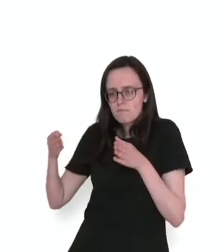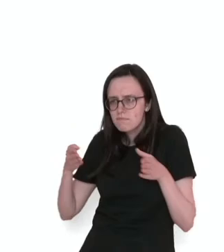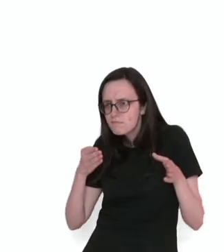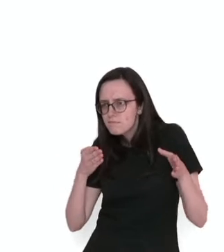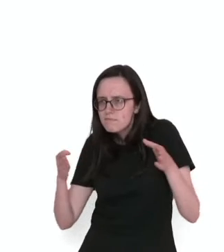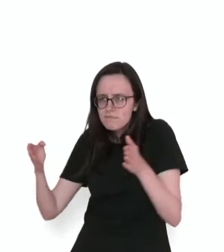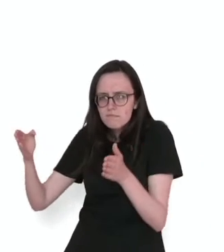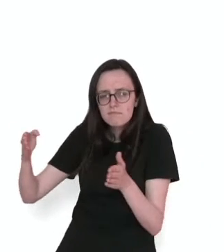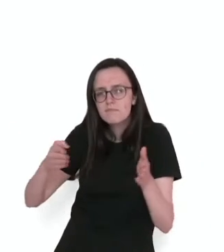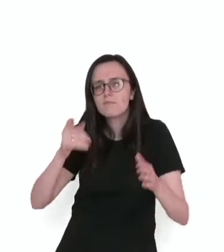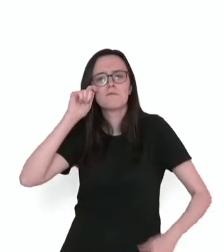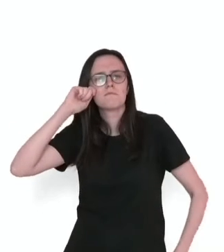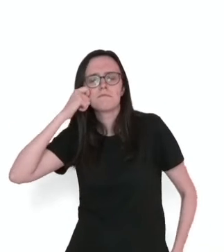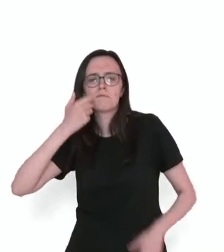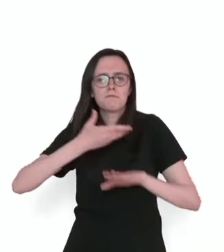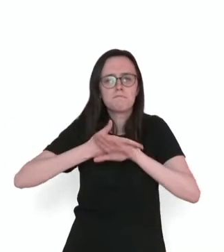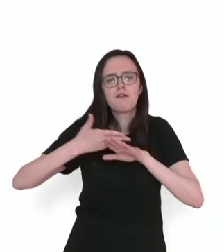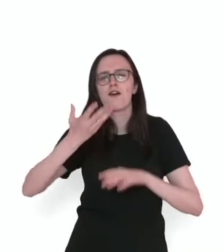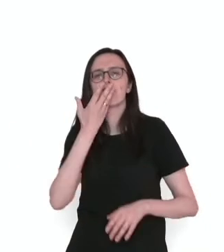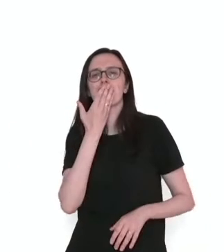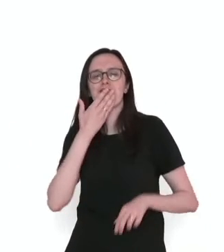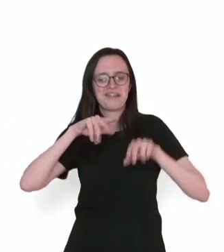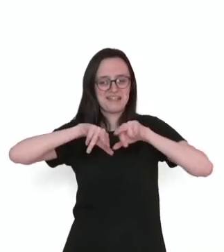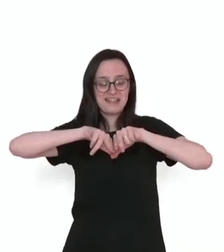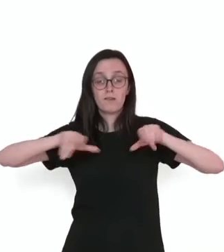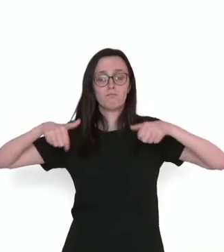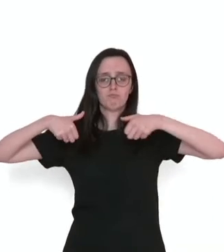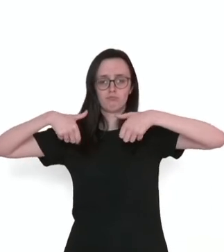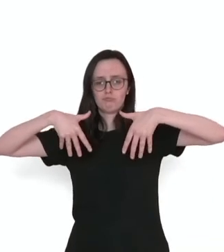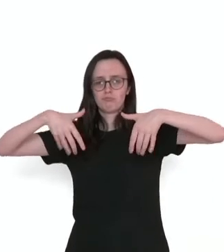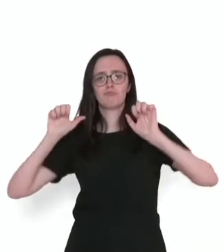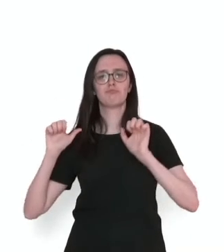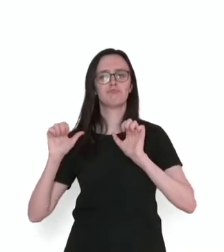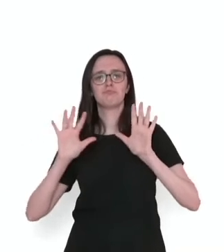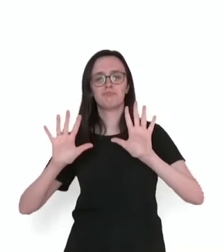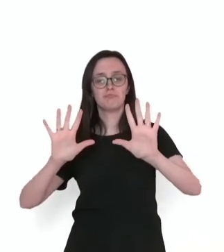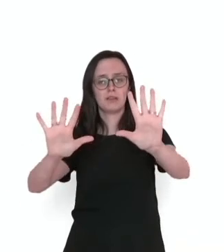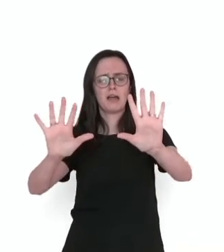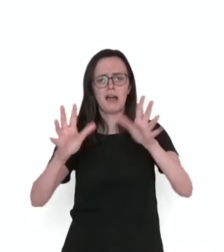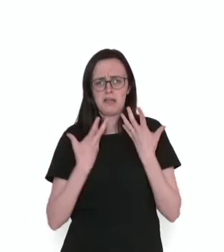estrada, pretos, brancos, coloridos, em uma só caminhada?